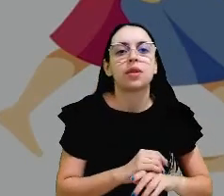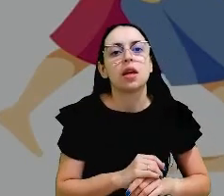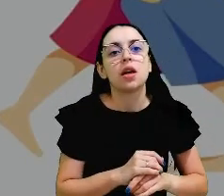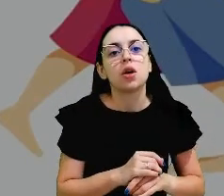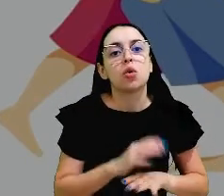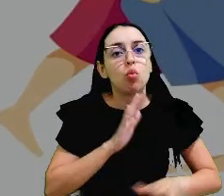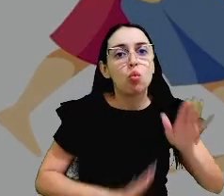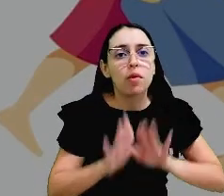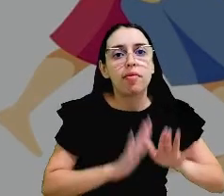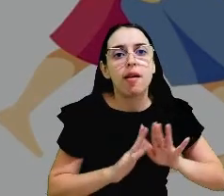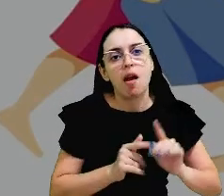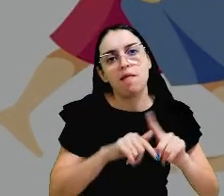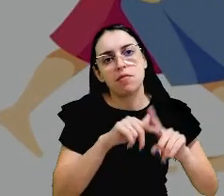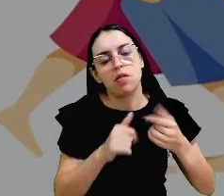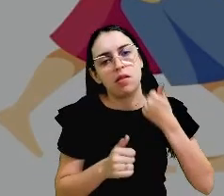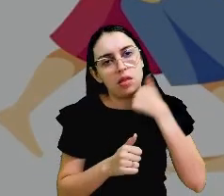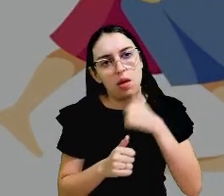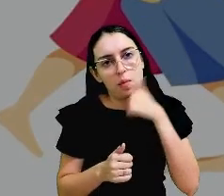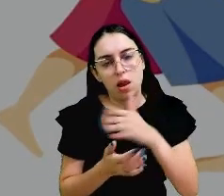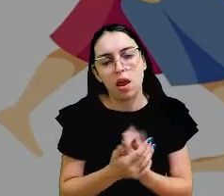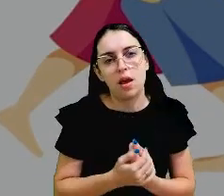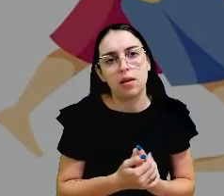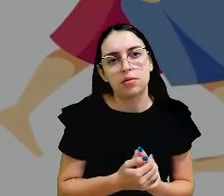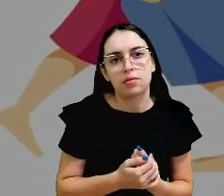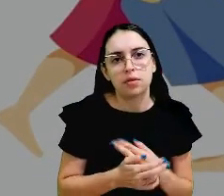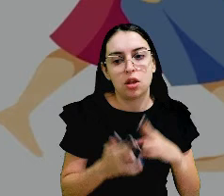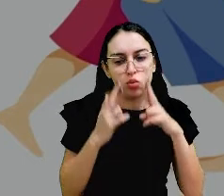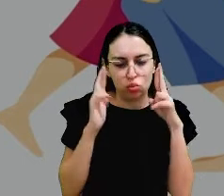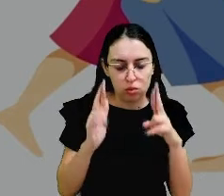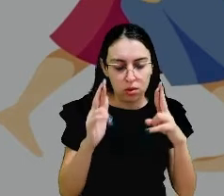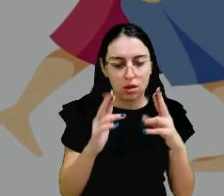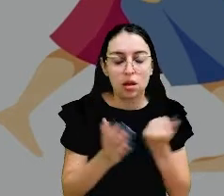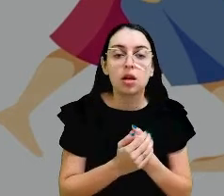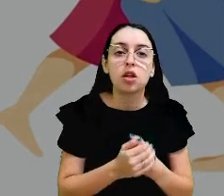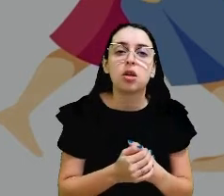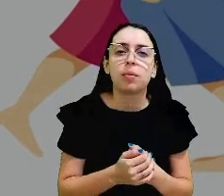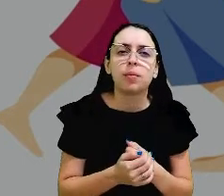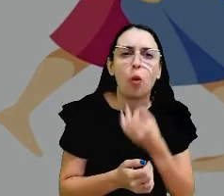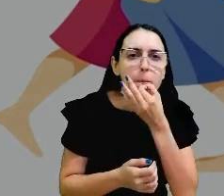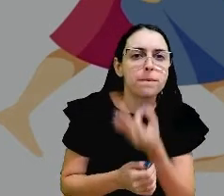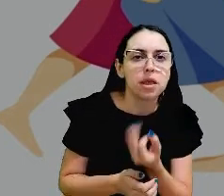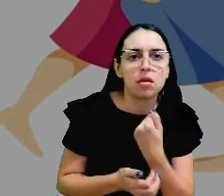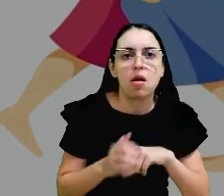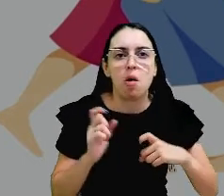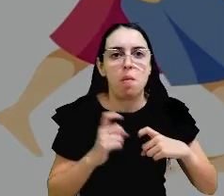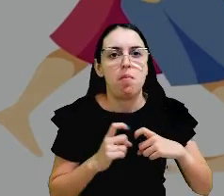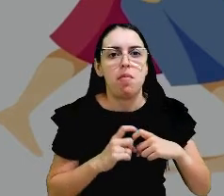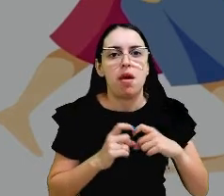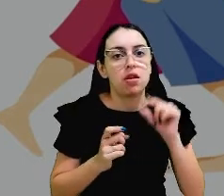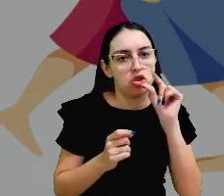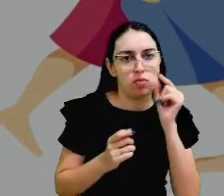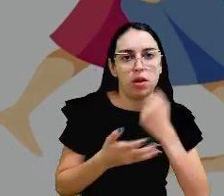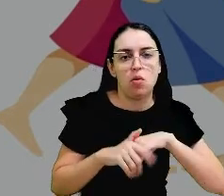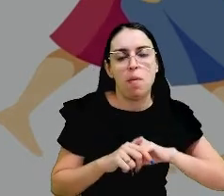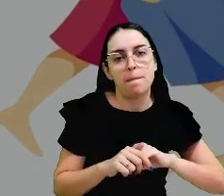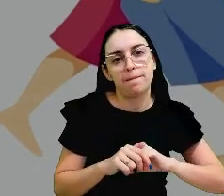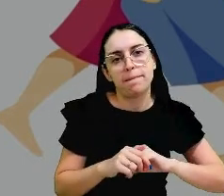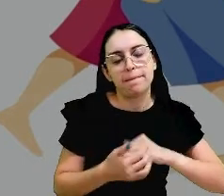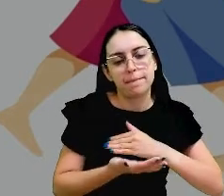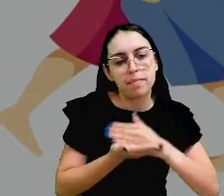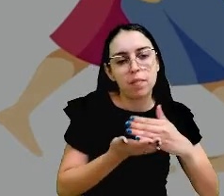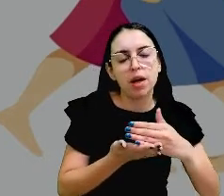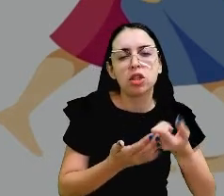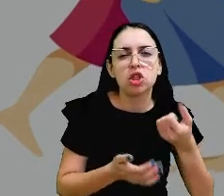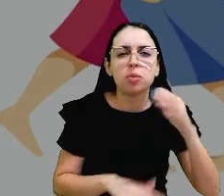da mulher fosse respeitada, havia menos intervenção médica, né? E a partir da década